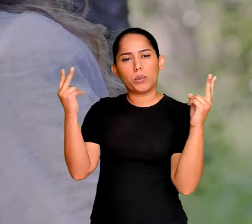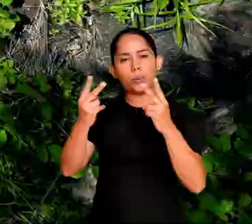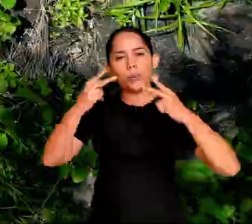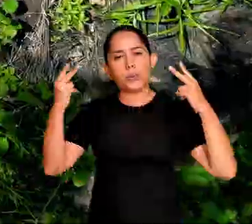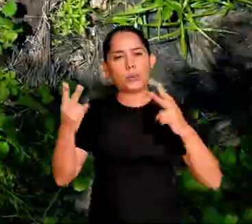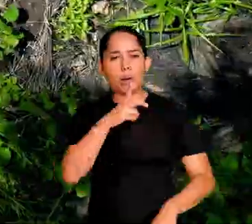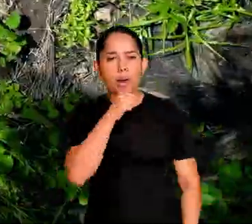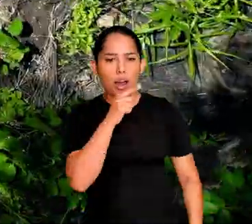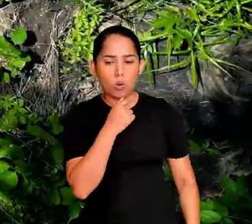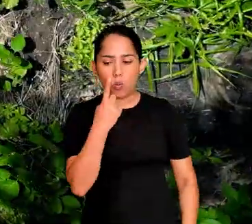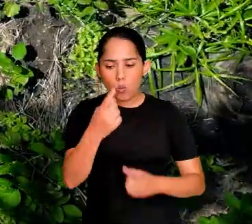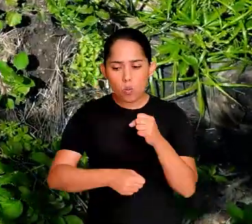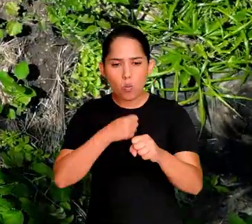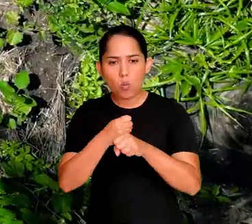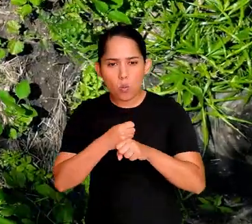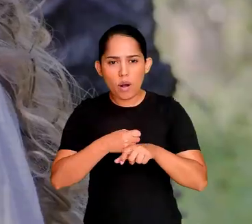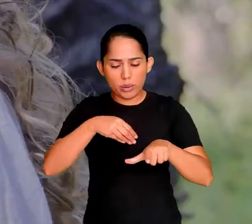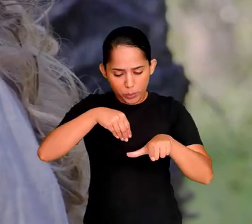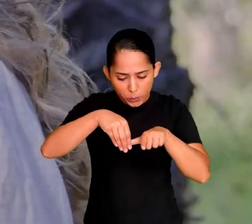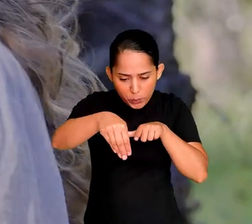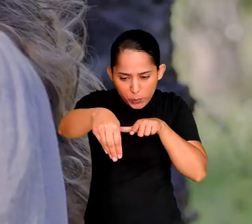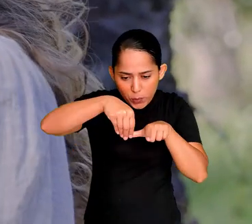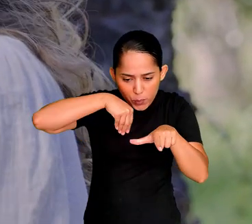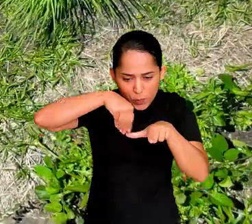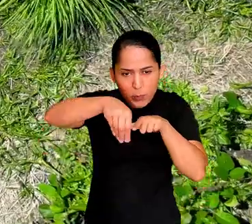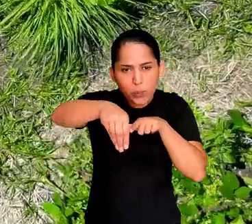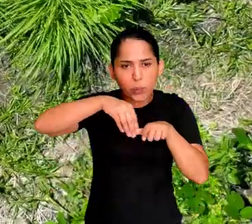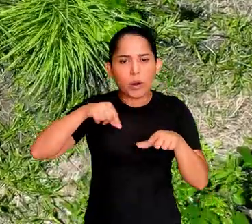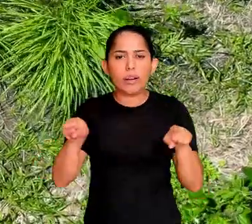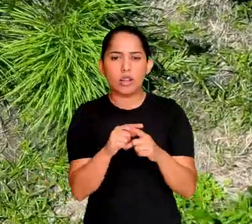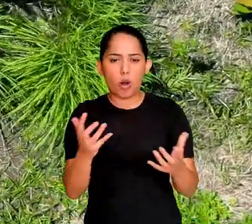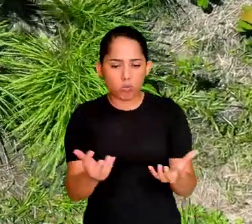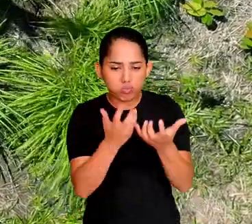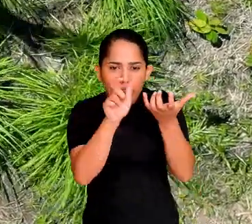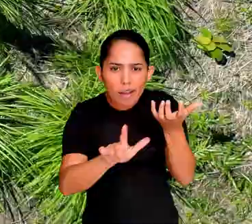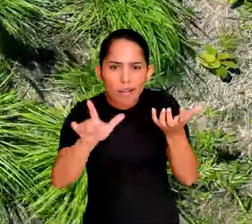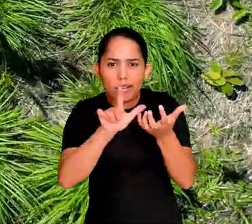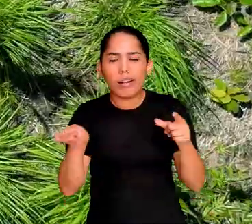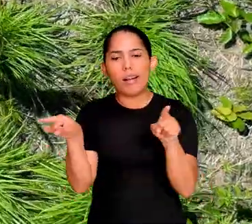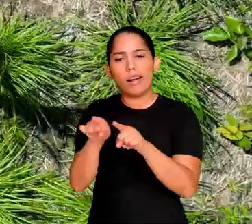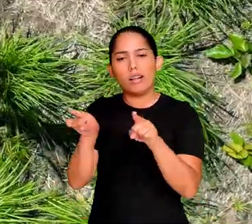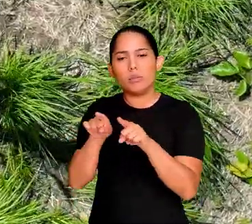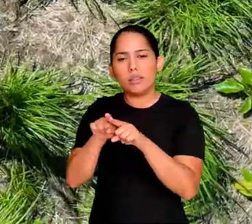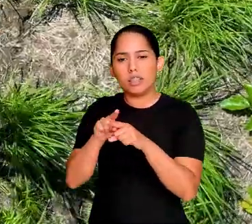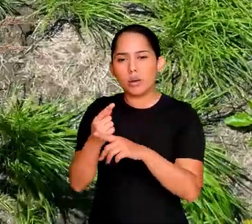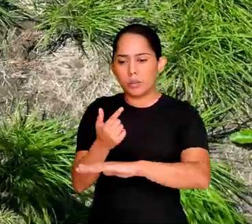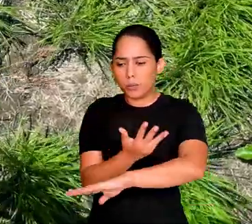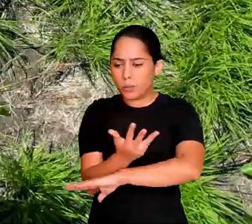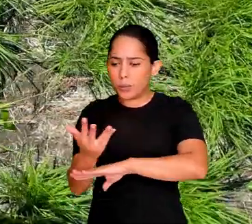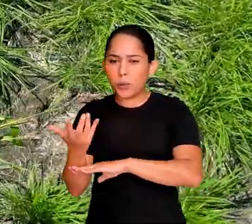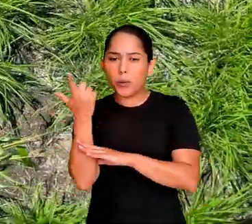águas. 1 ano plantamos adubação, plantamos bastante leguminosas e capim para ter